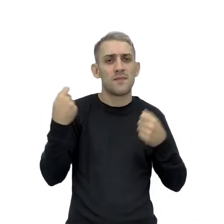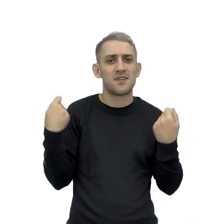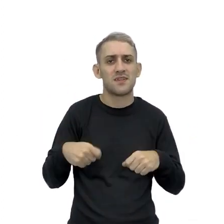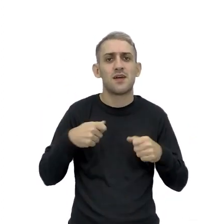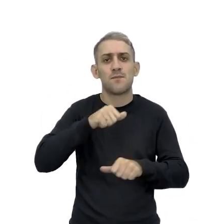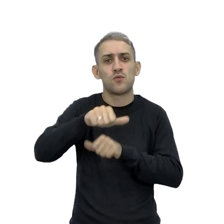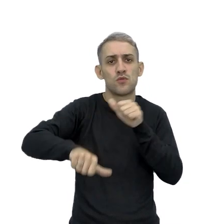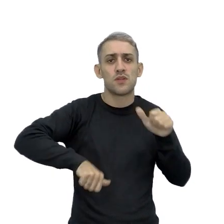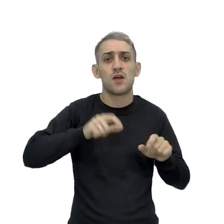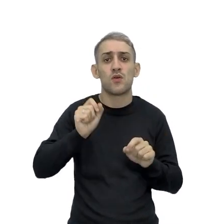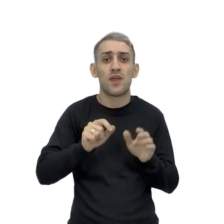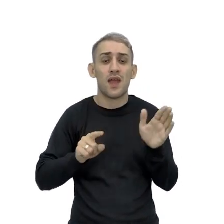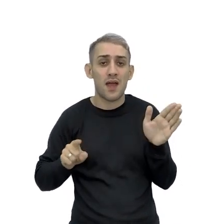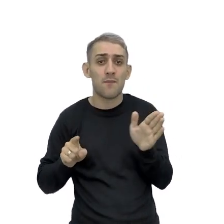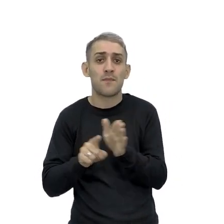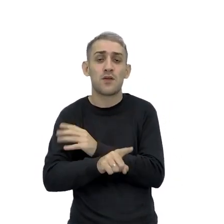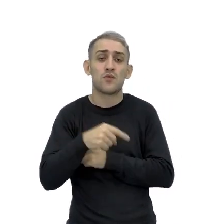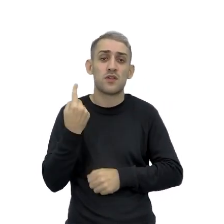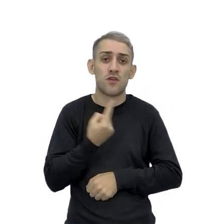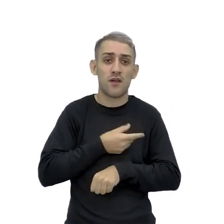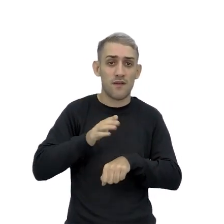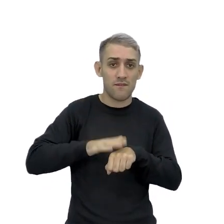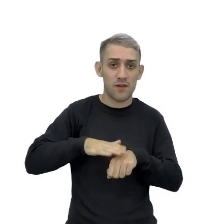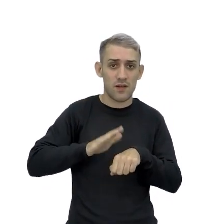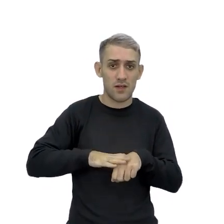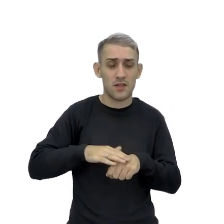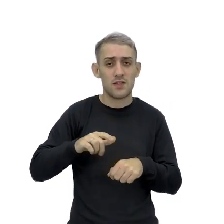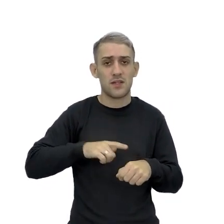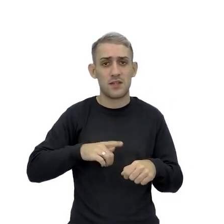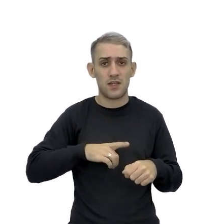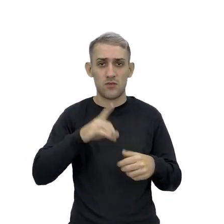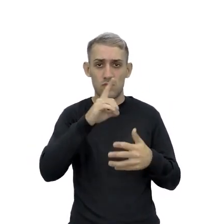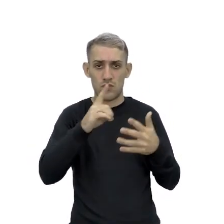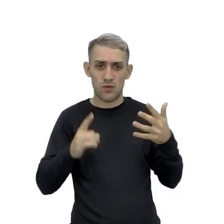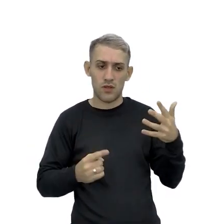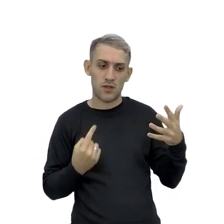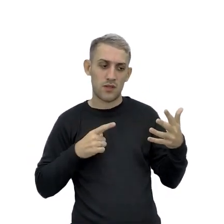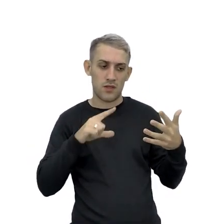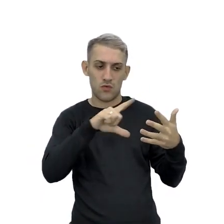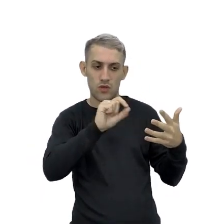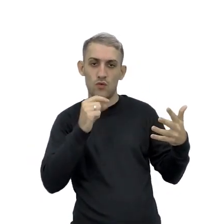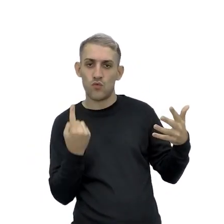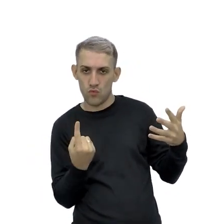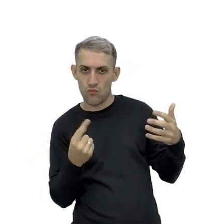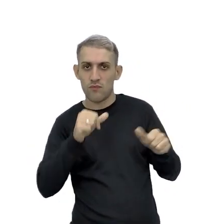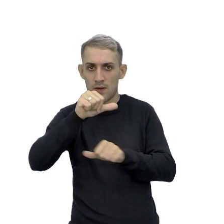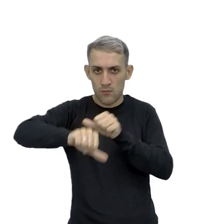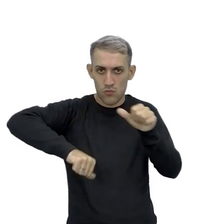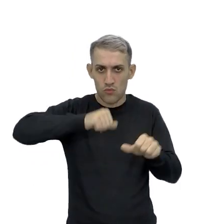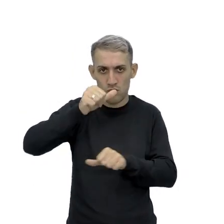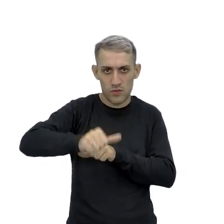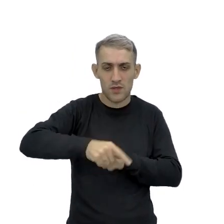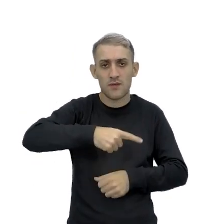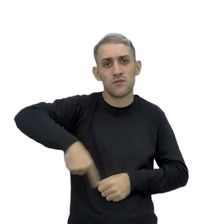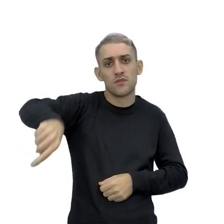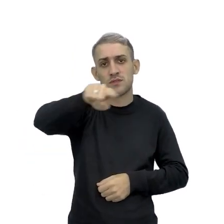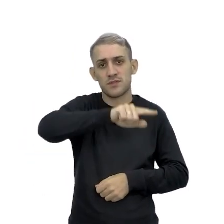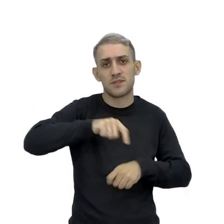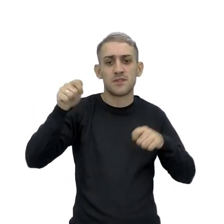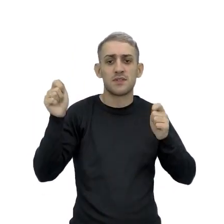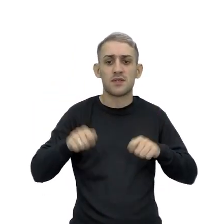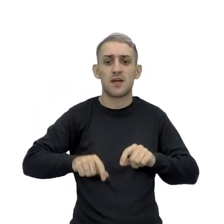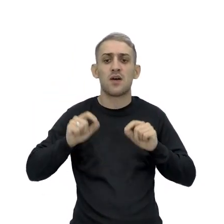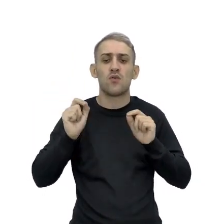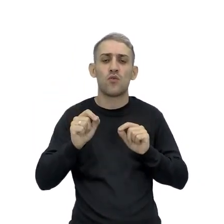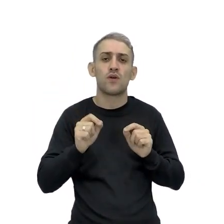o quê? A pergunta que você vai fazer. Um dos dados vai ser omitido, vai ser trocado, e você vai colocar, então, ali